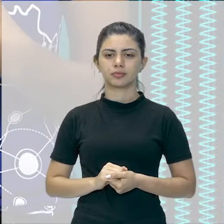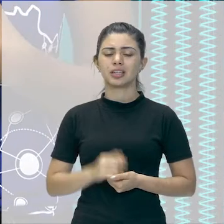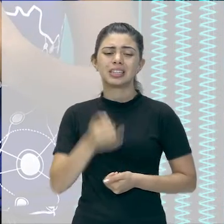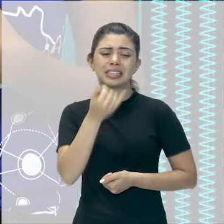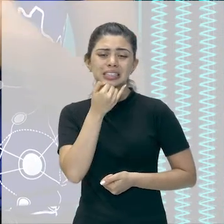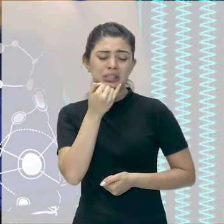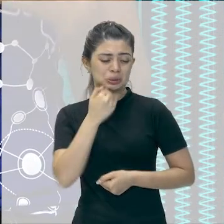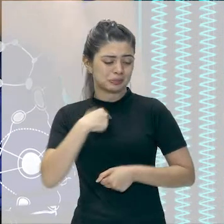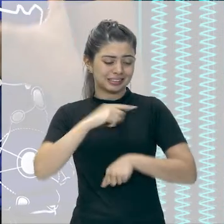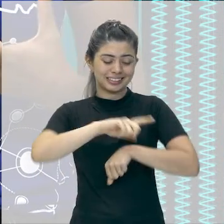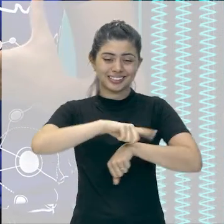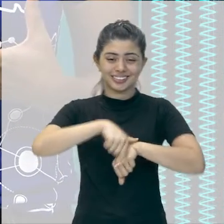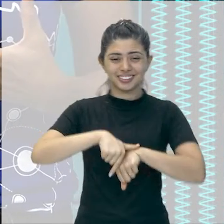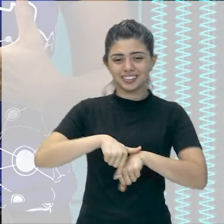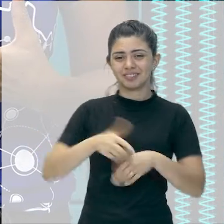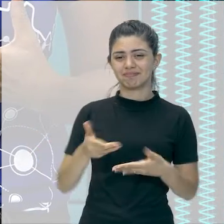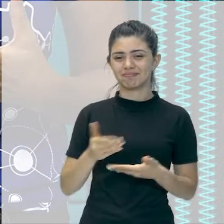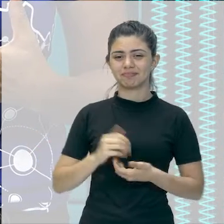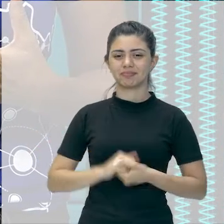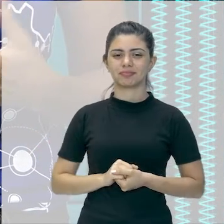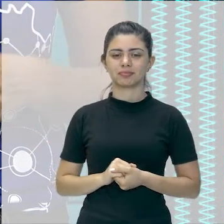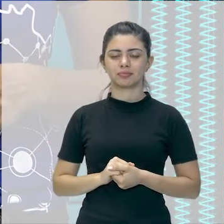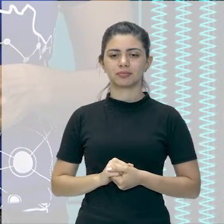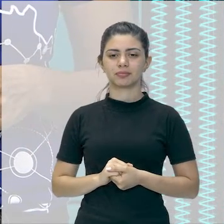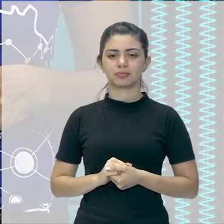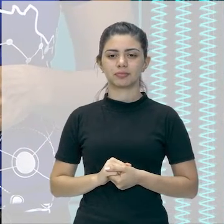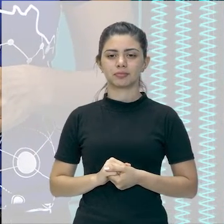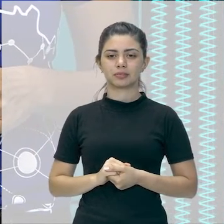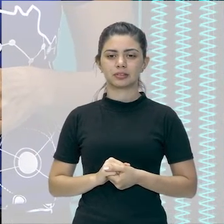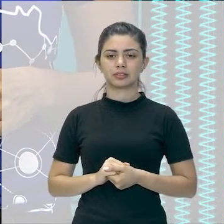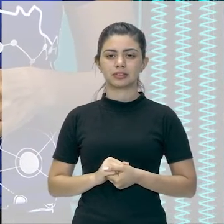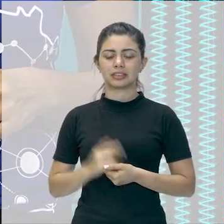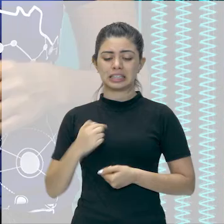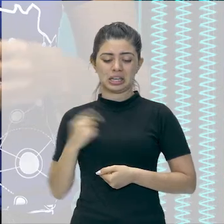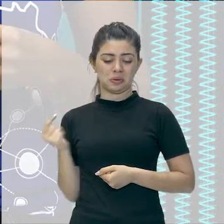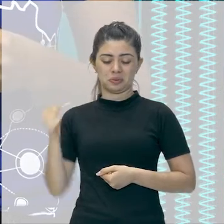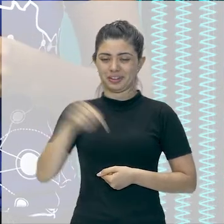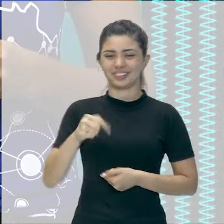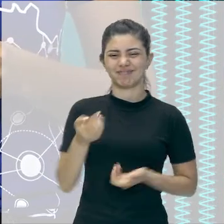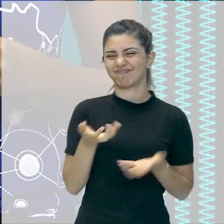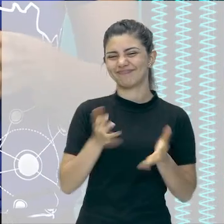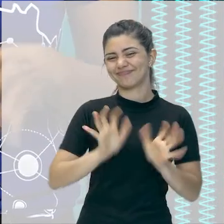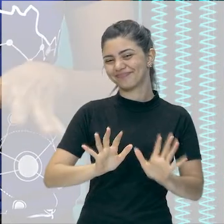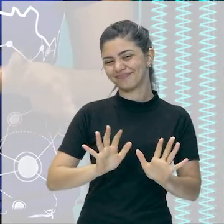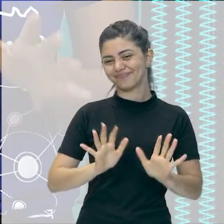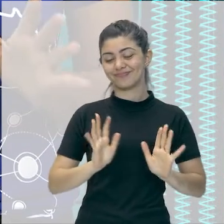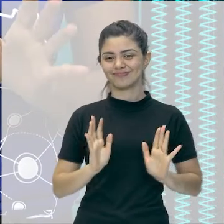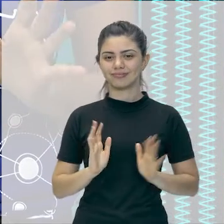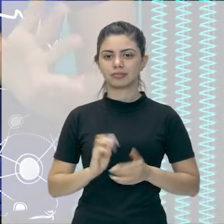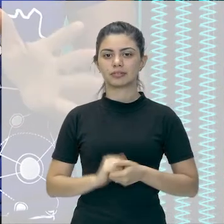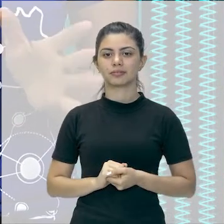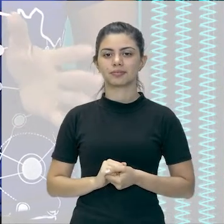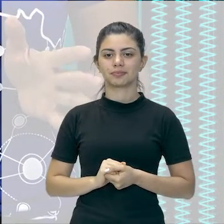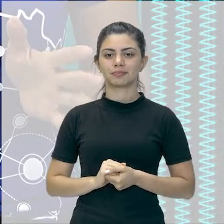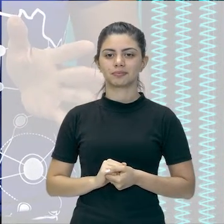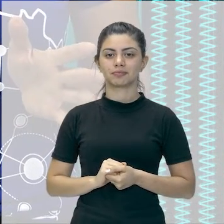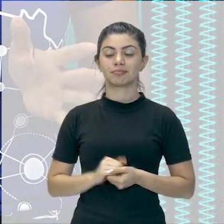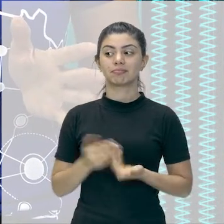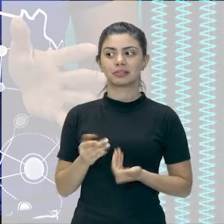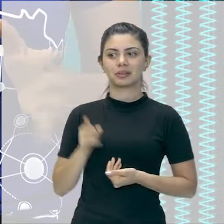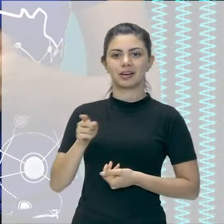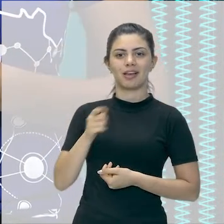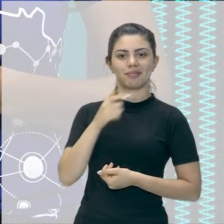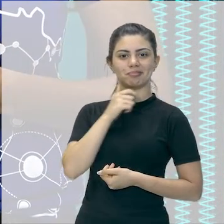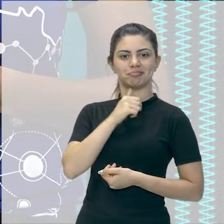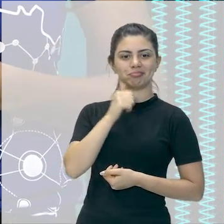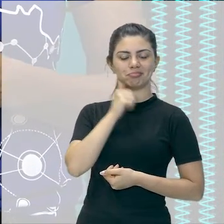tô atrasada. I didn't want to come. Eu não queria vir. Poxa, ela já falou logo,